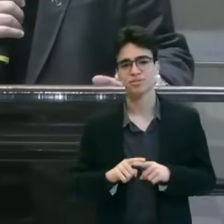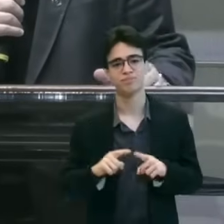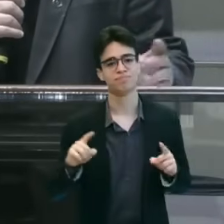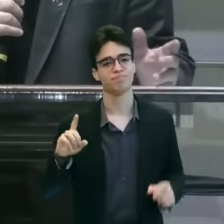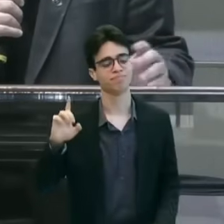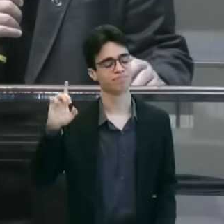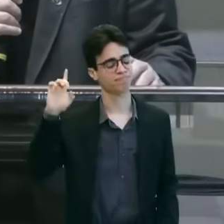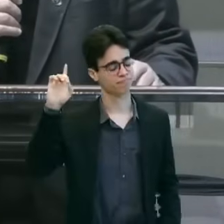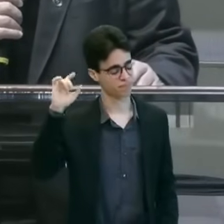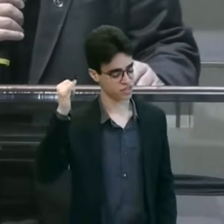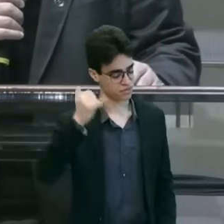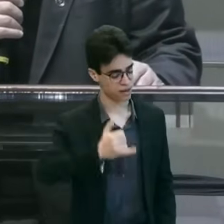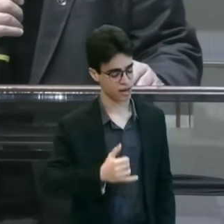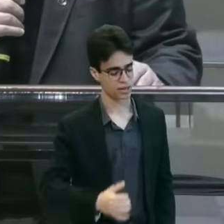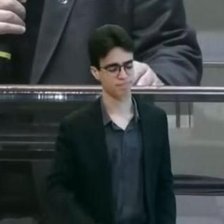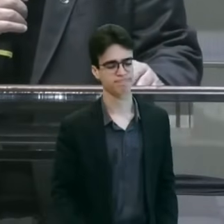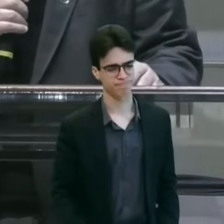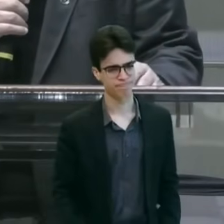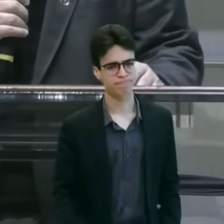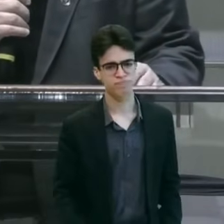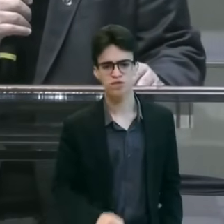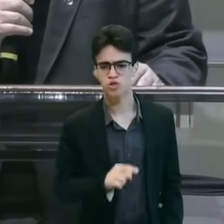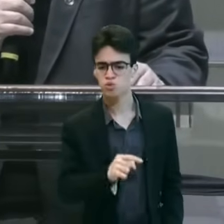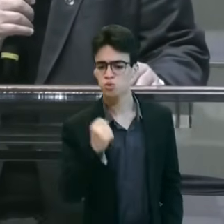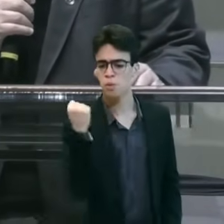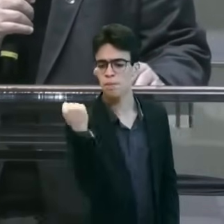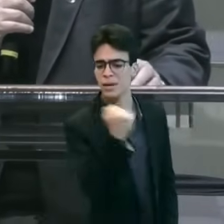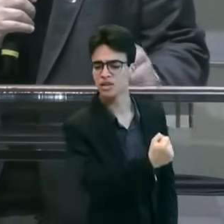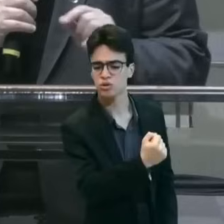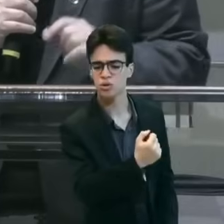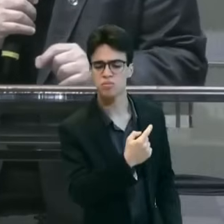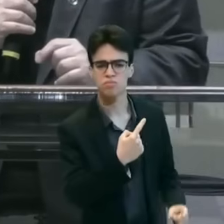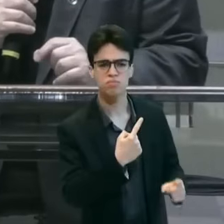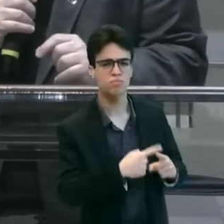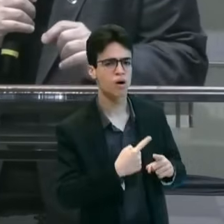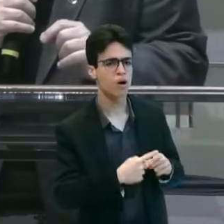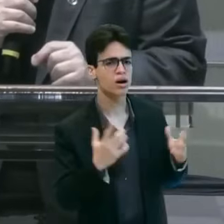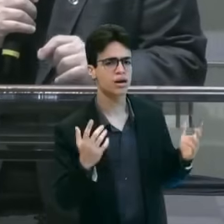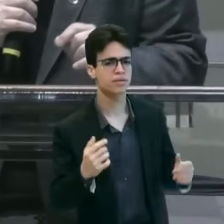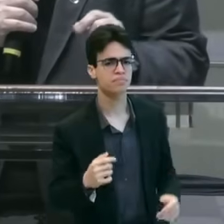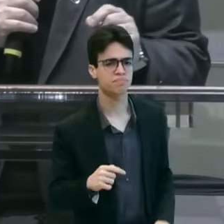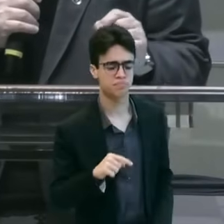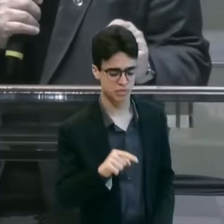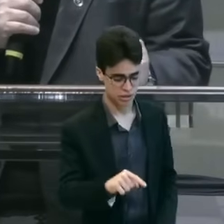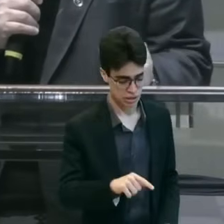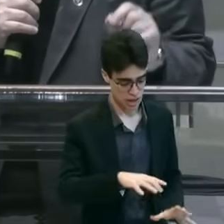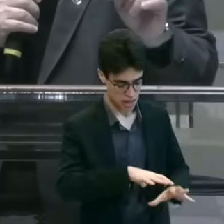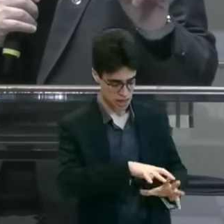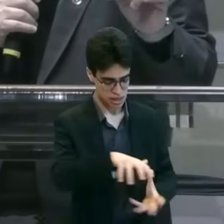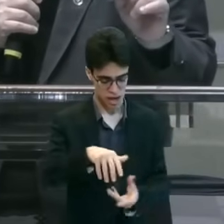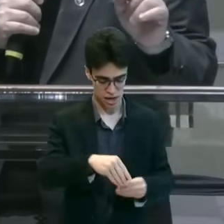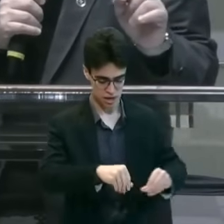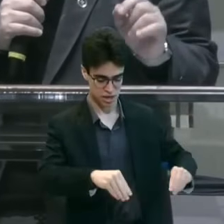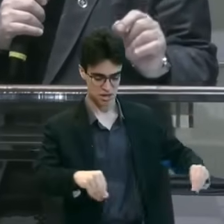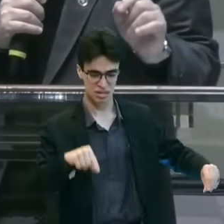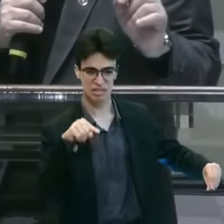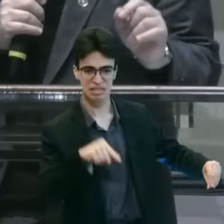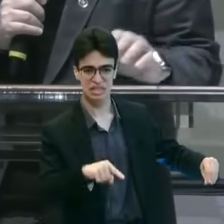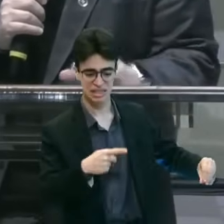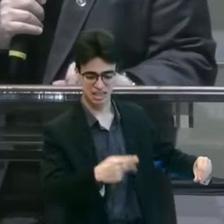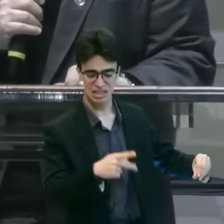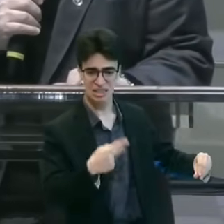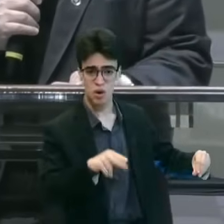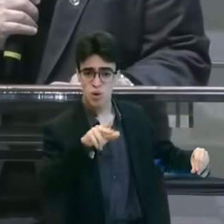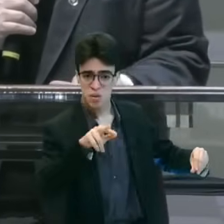então Deus disse: por que você fez isso? Da terra o sangue do seu irmão está